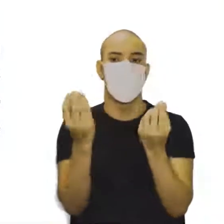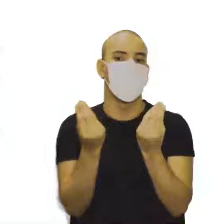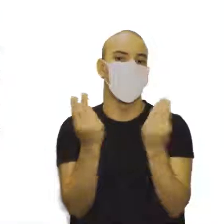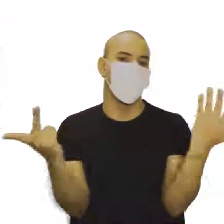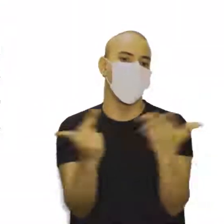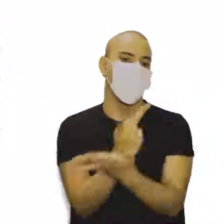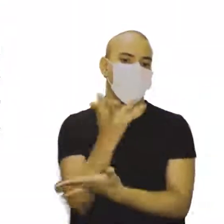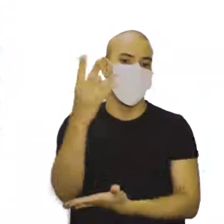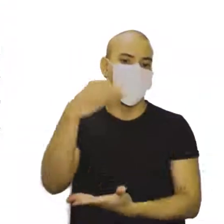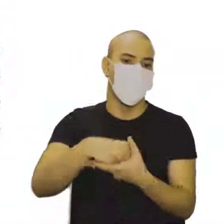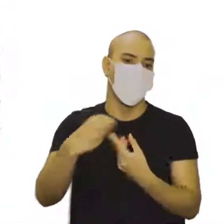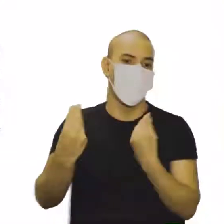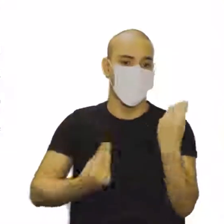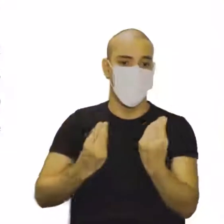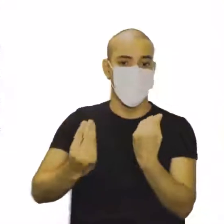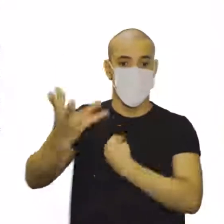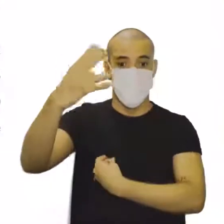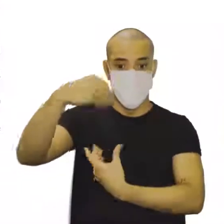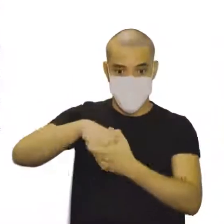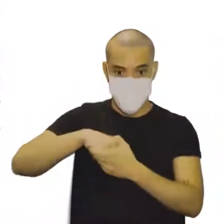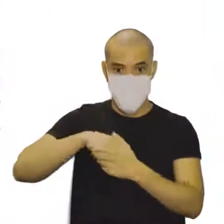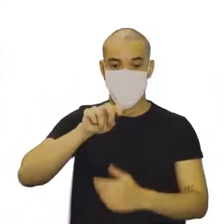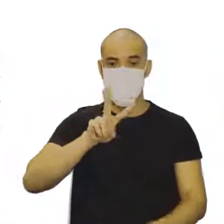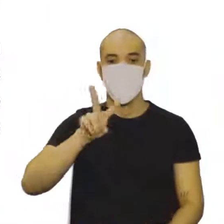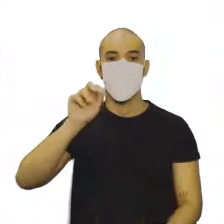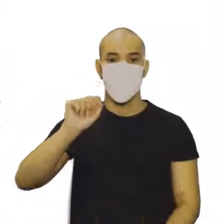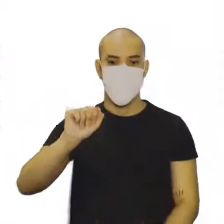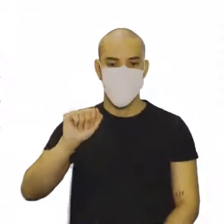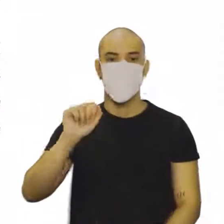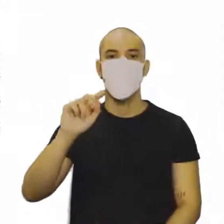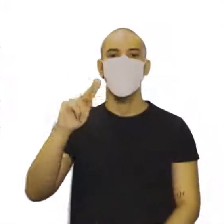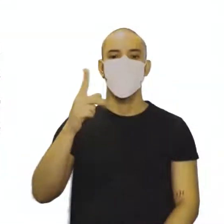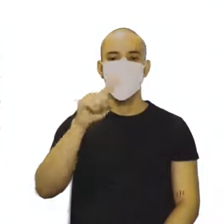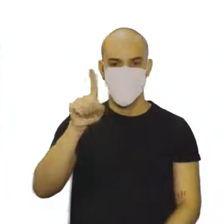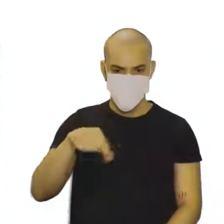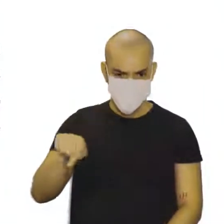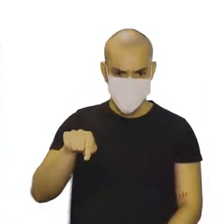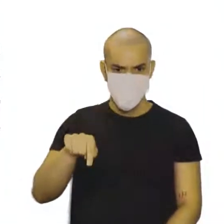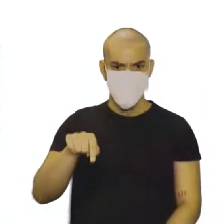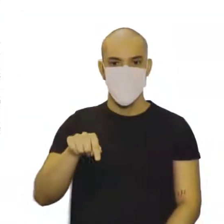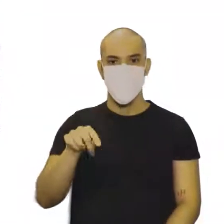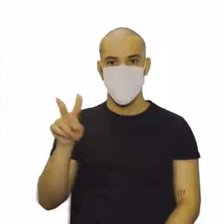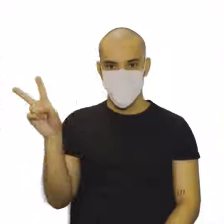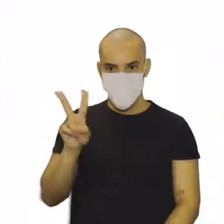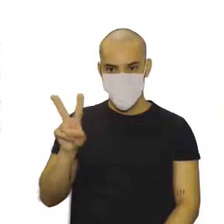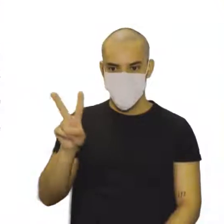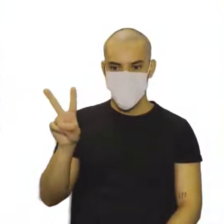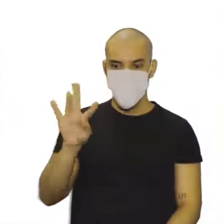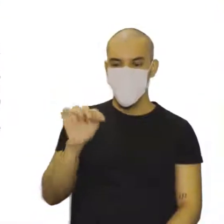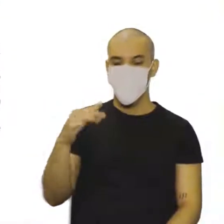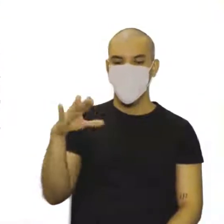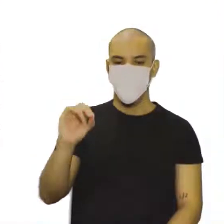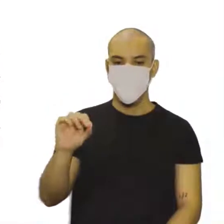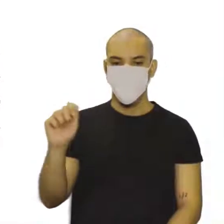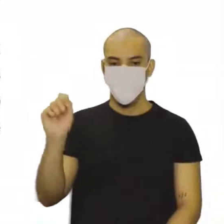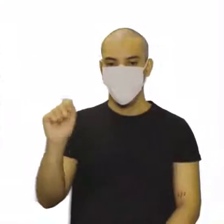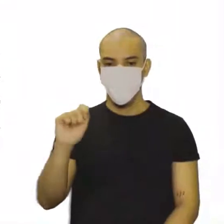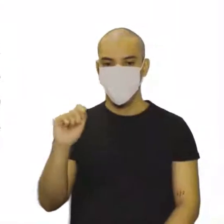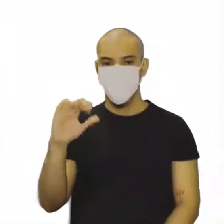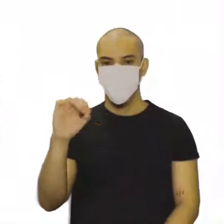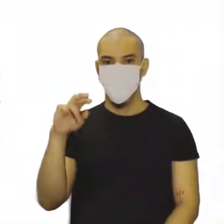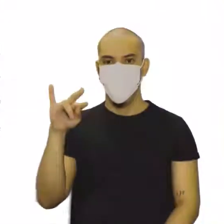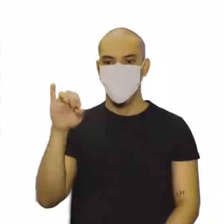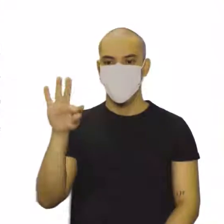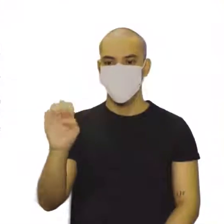do sistema, que são aquelas grandezas que a gente conhece. Voltagem, que é tensão,